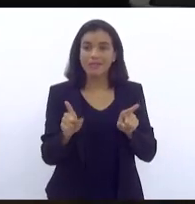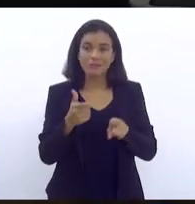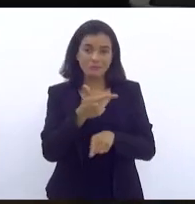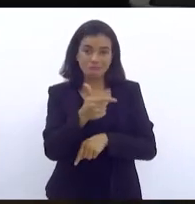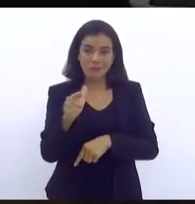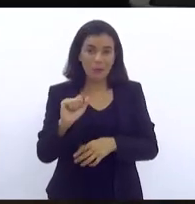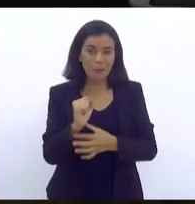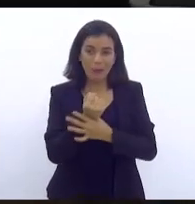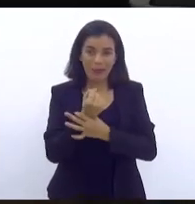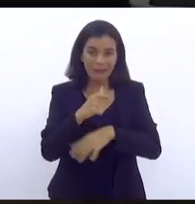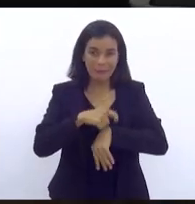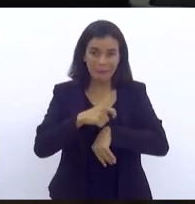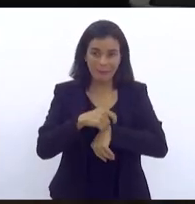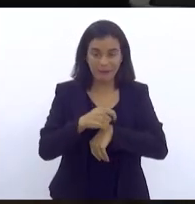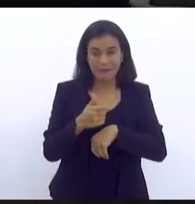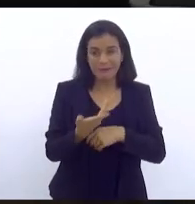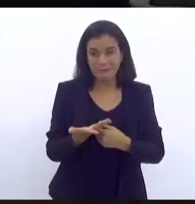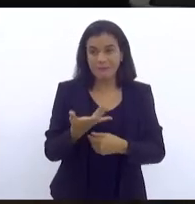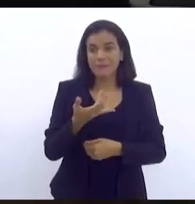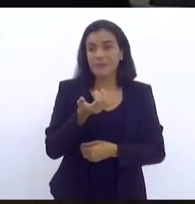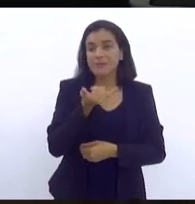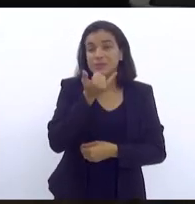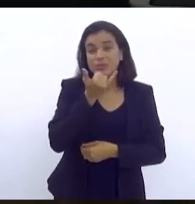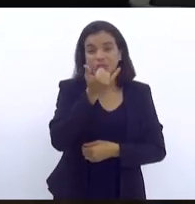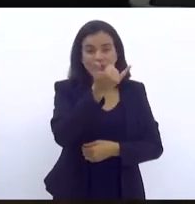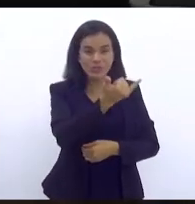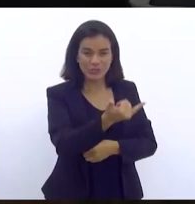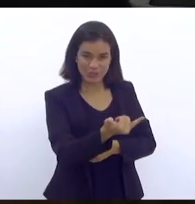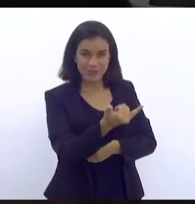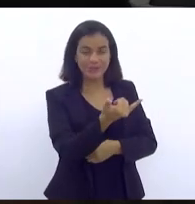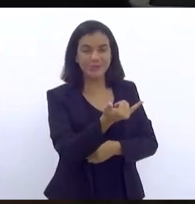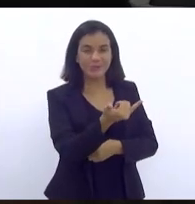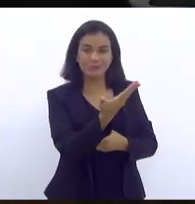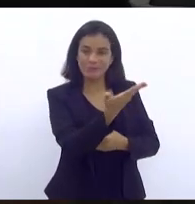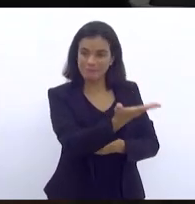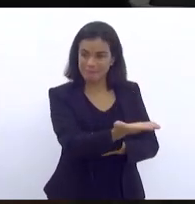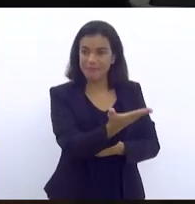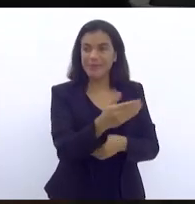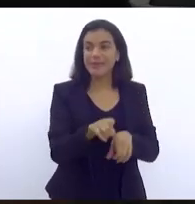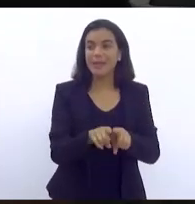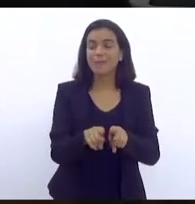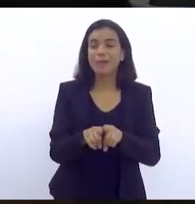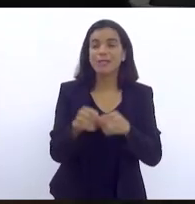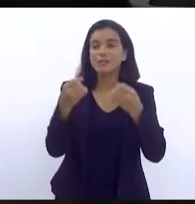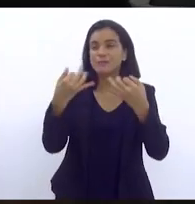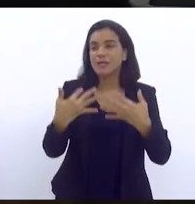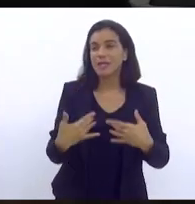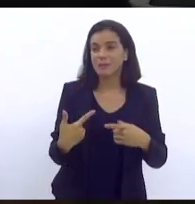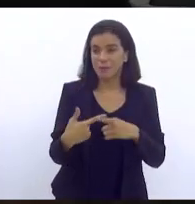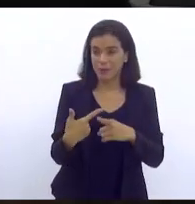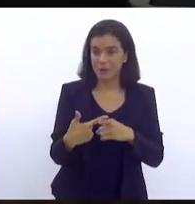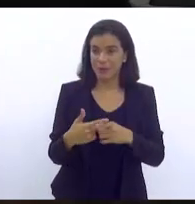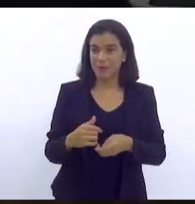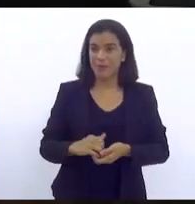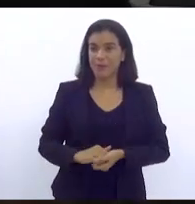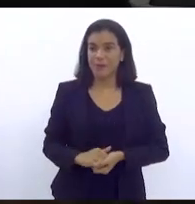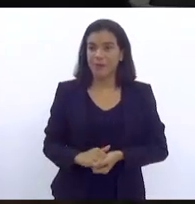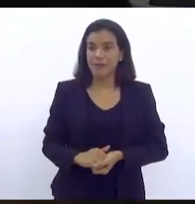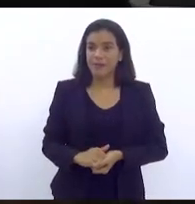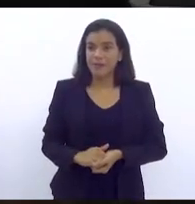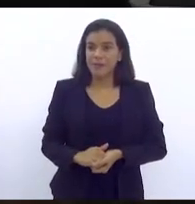tem como garantir esse momento então pedindo desculpas à senhora e a todos aqui explicando o porquê dessa funcionamento